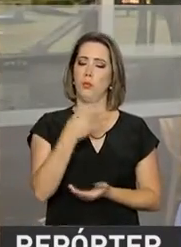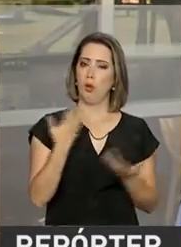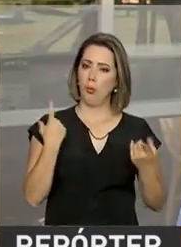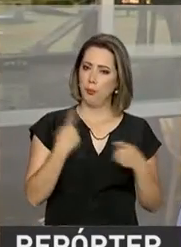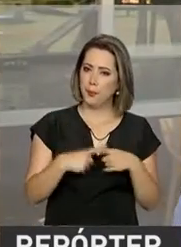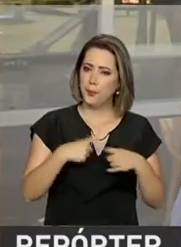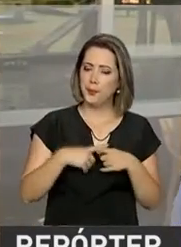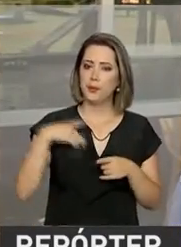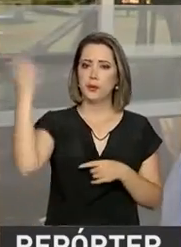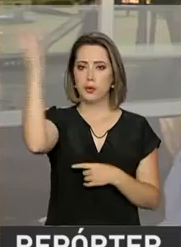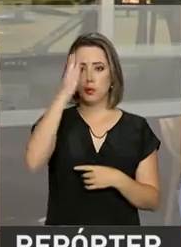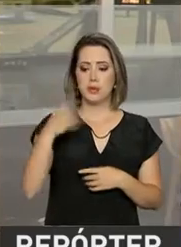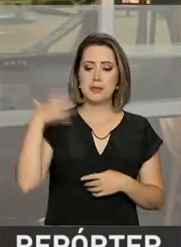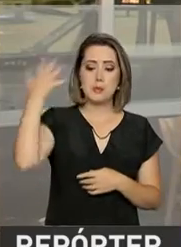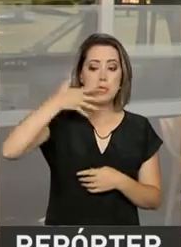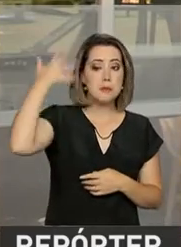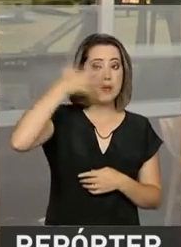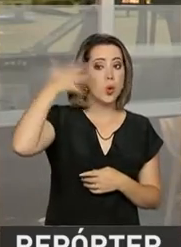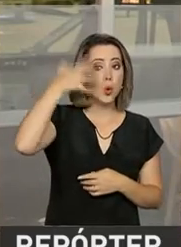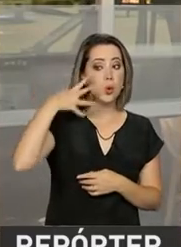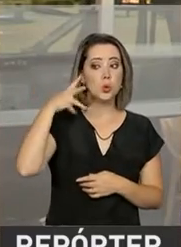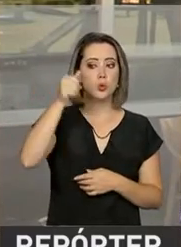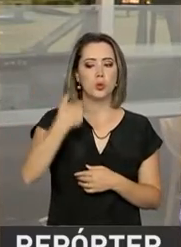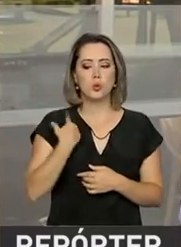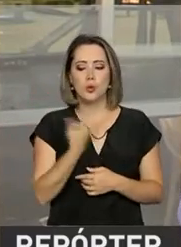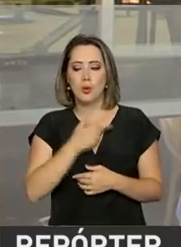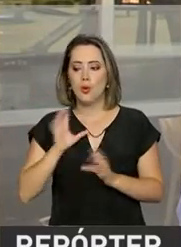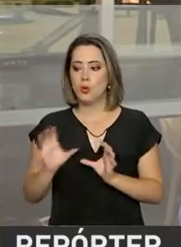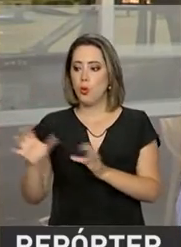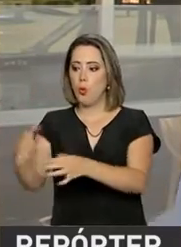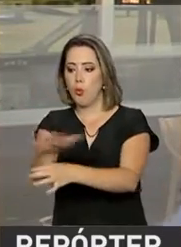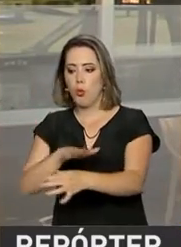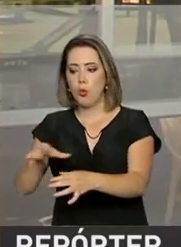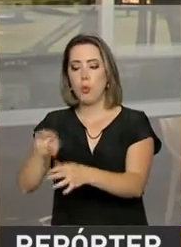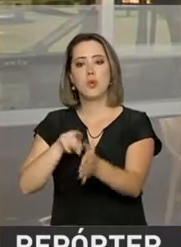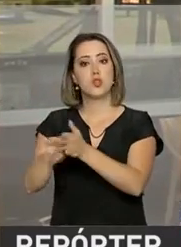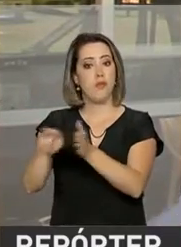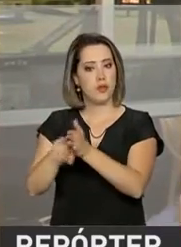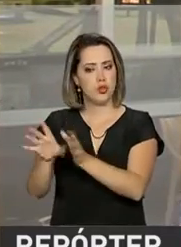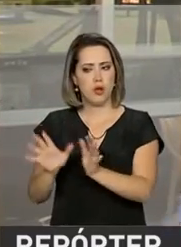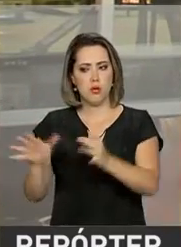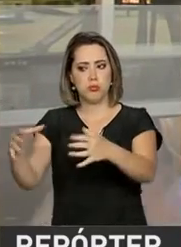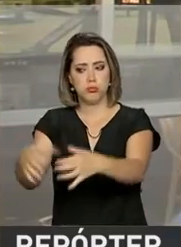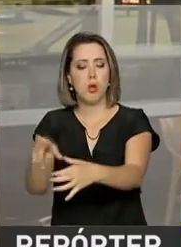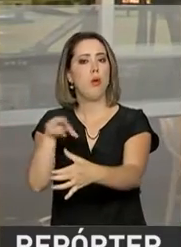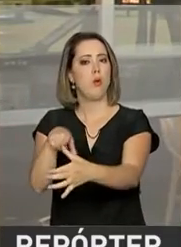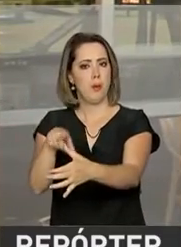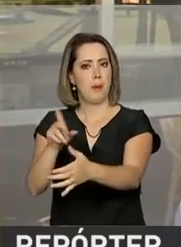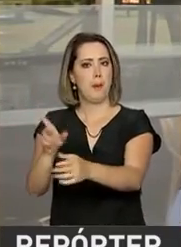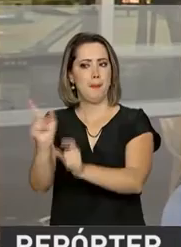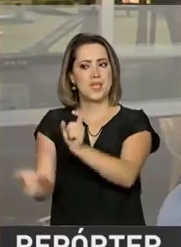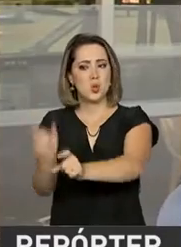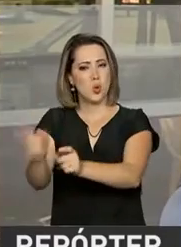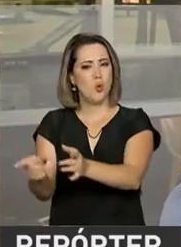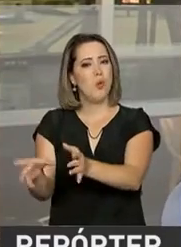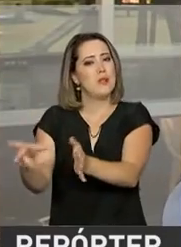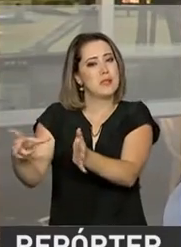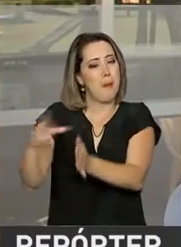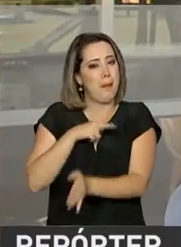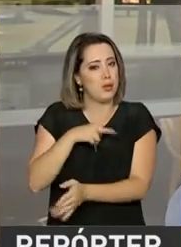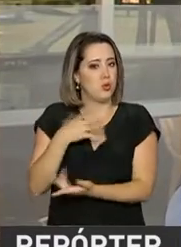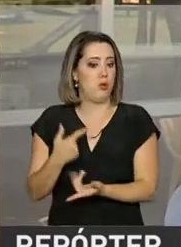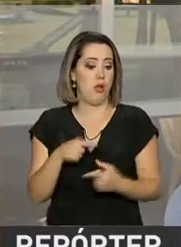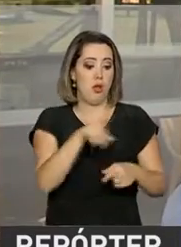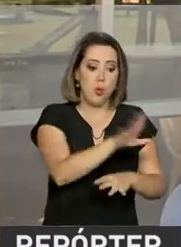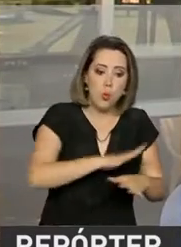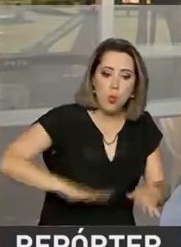que o Brasil deu, a forma como nós separamos o que é investigação de corrupção de pessoas, ato ilícito de pessoas, e o que é